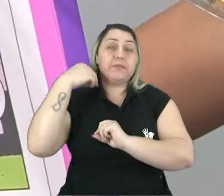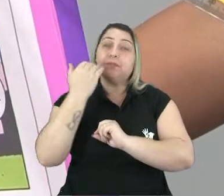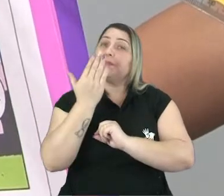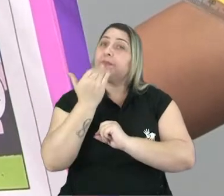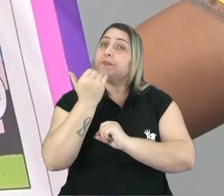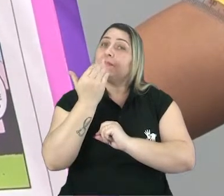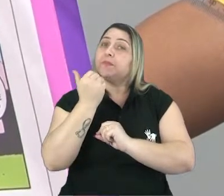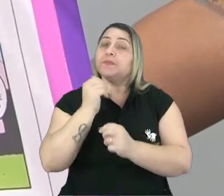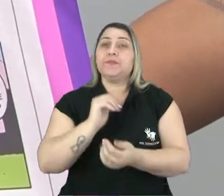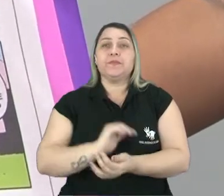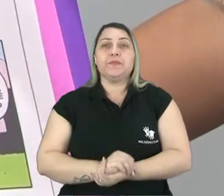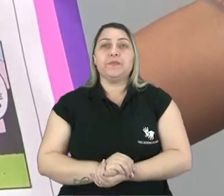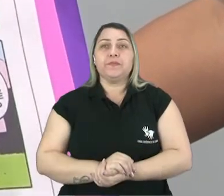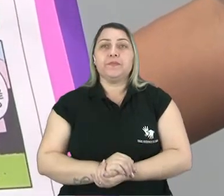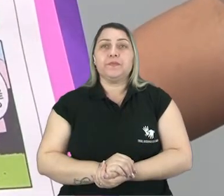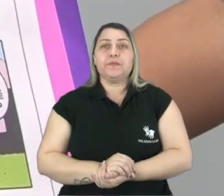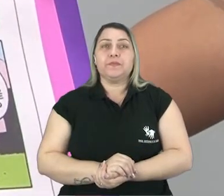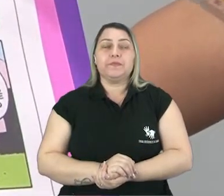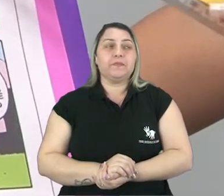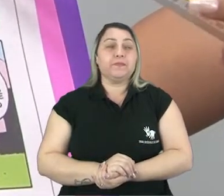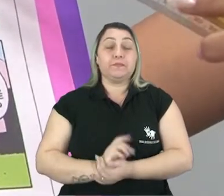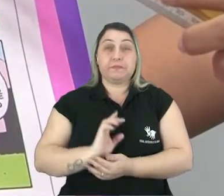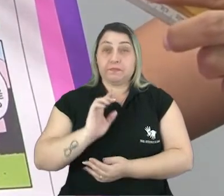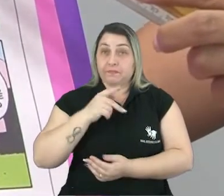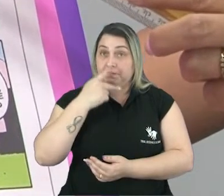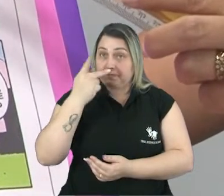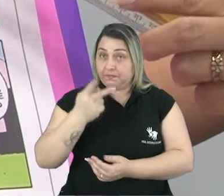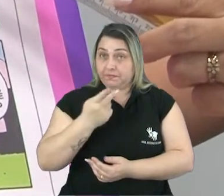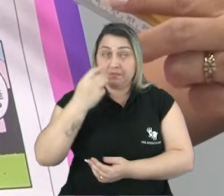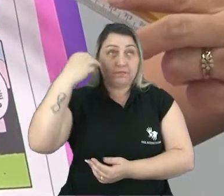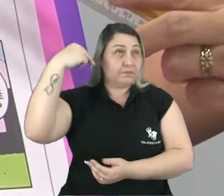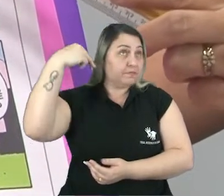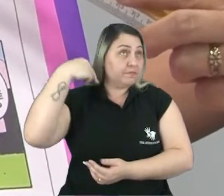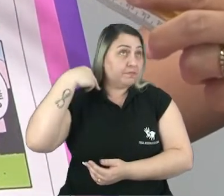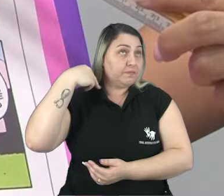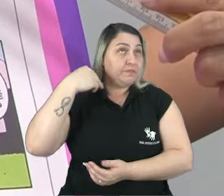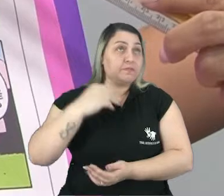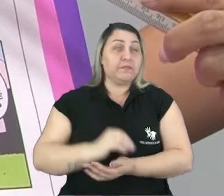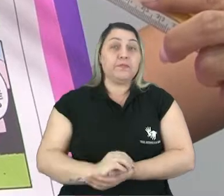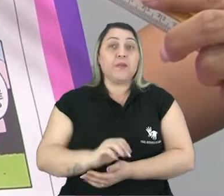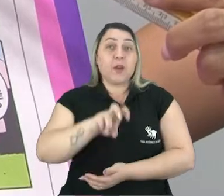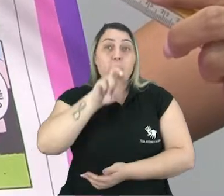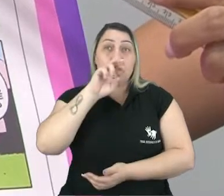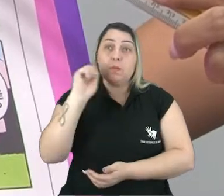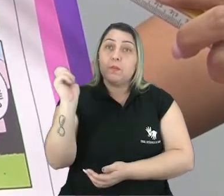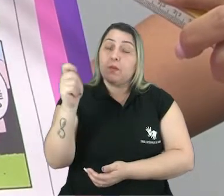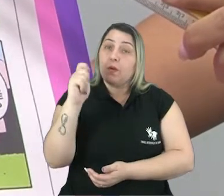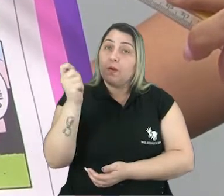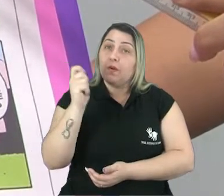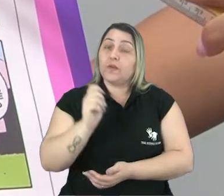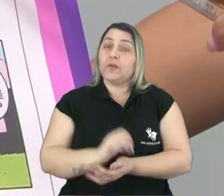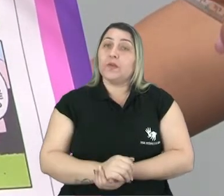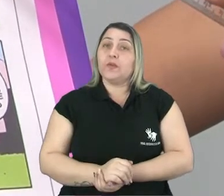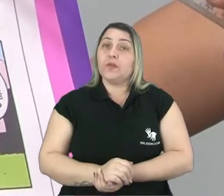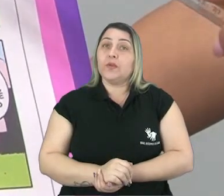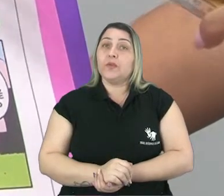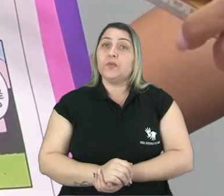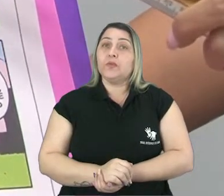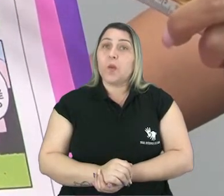está comendo? Vamos então para a fala de Magali. Mônica,